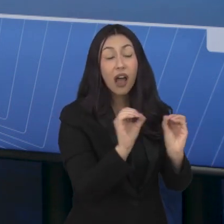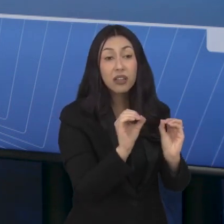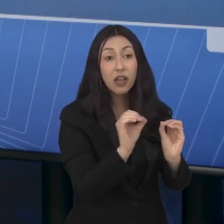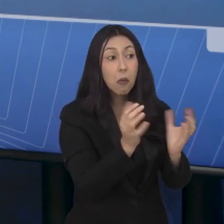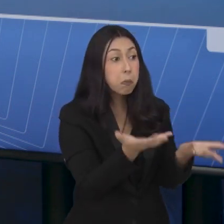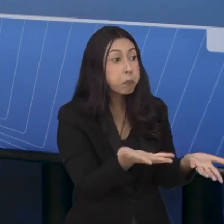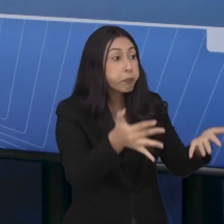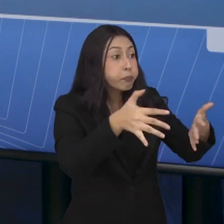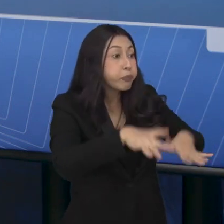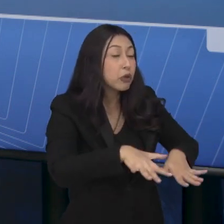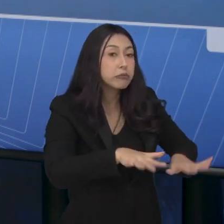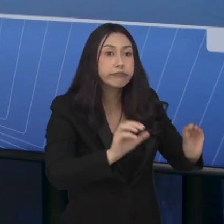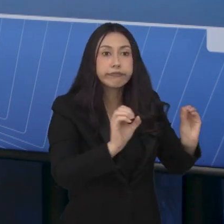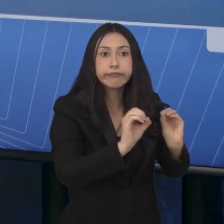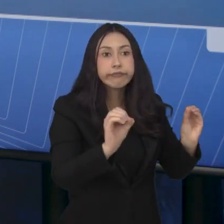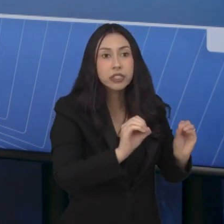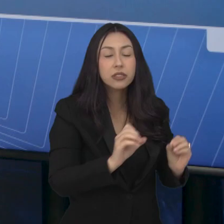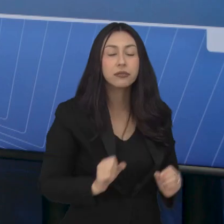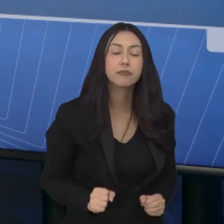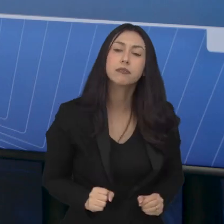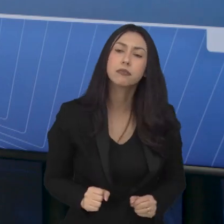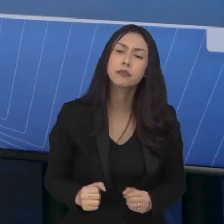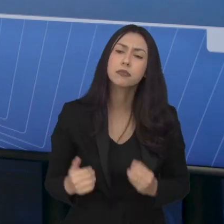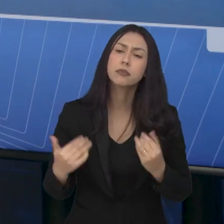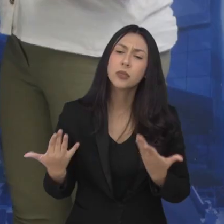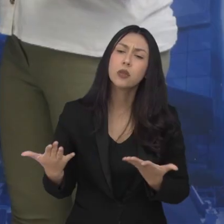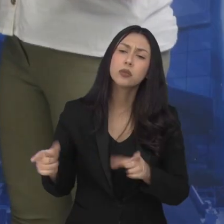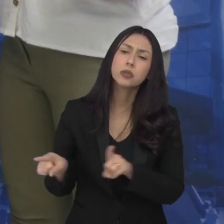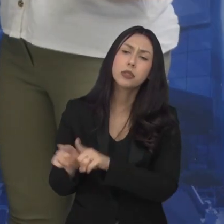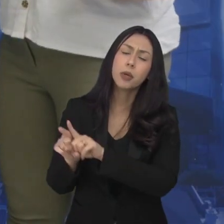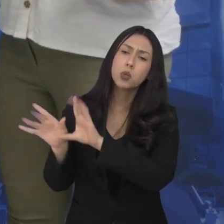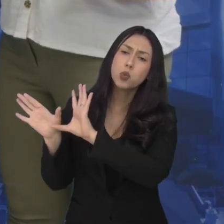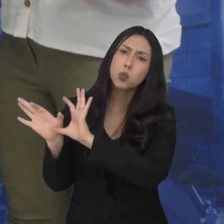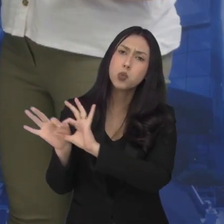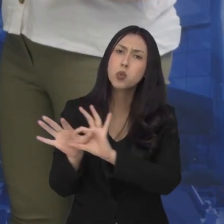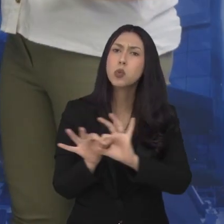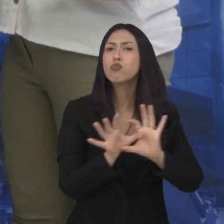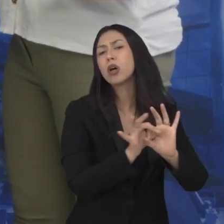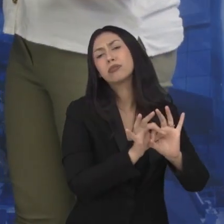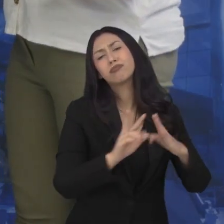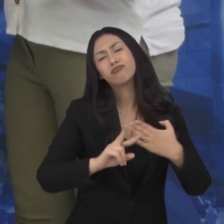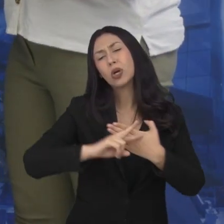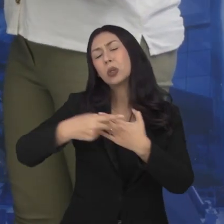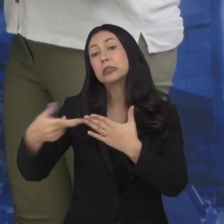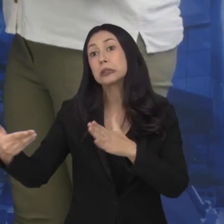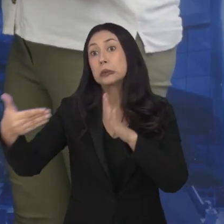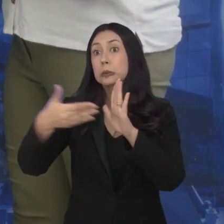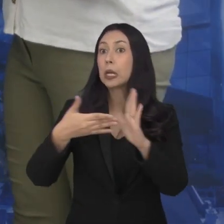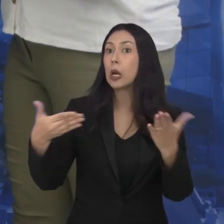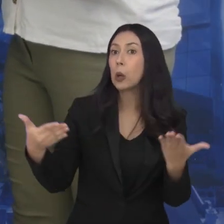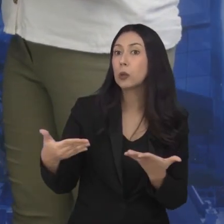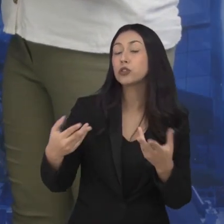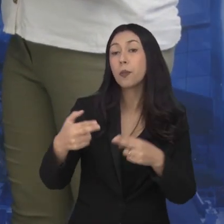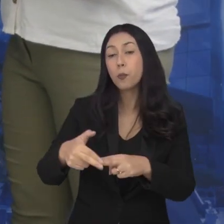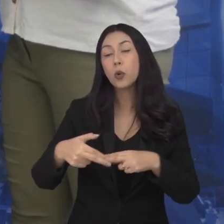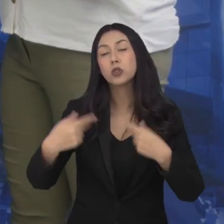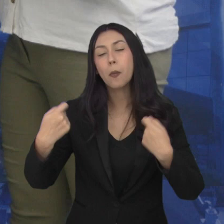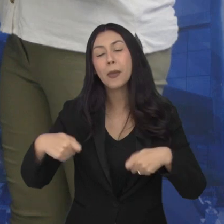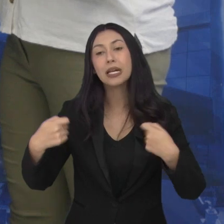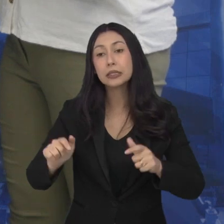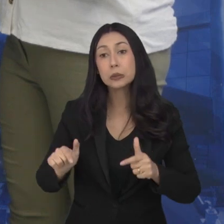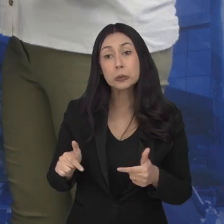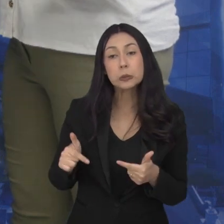pudesse inseri-los novamente na sociedade. E aí a gente tem um contexto que reflete até hoje, né? E por isso que a gente precisa de políticas